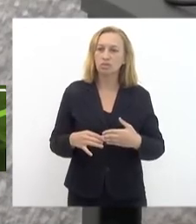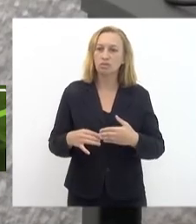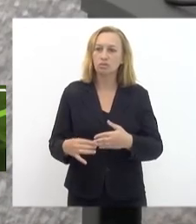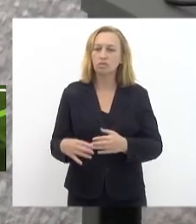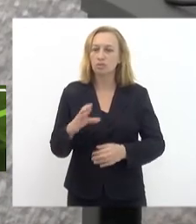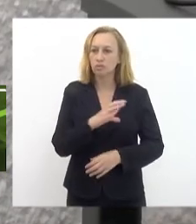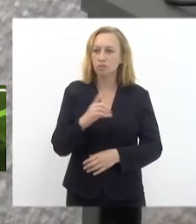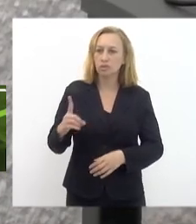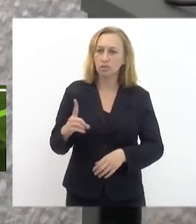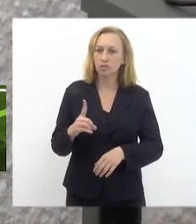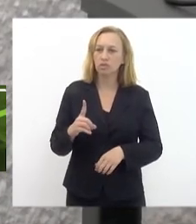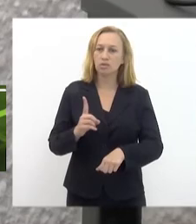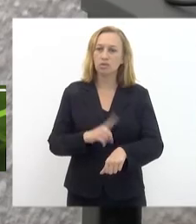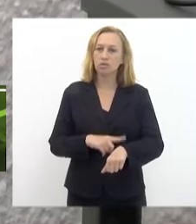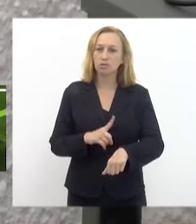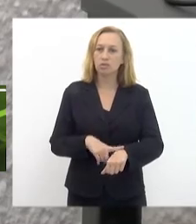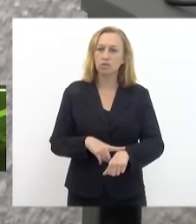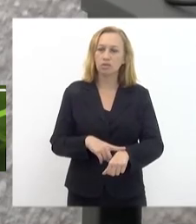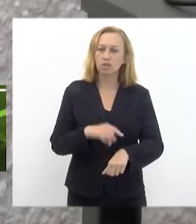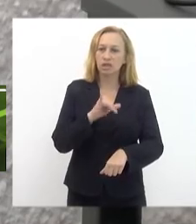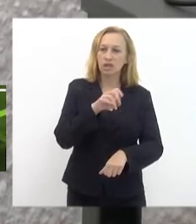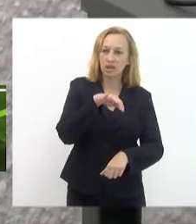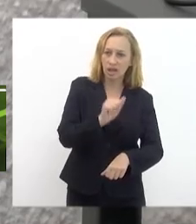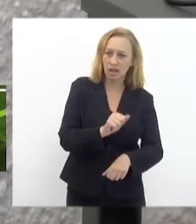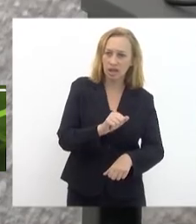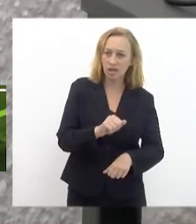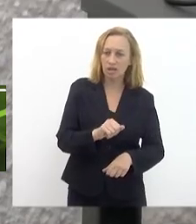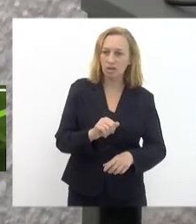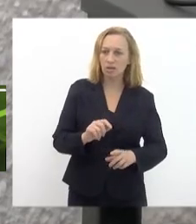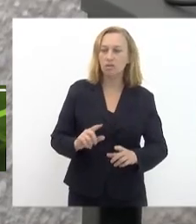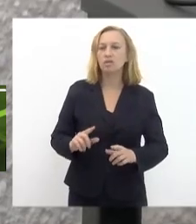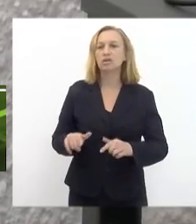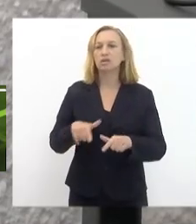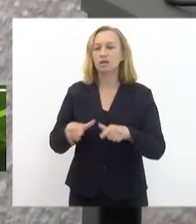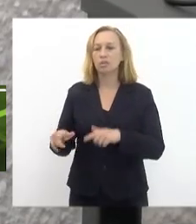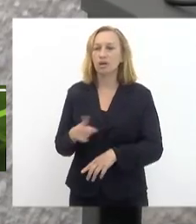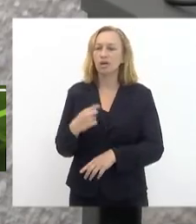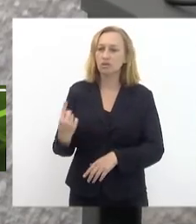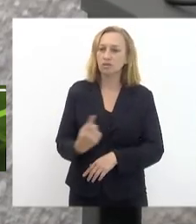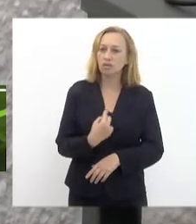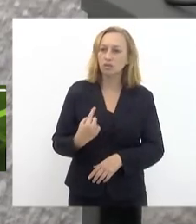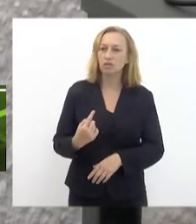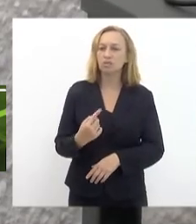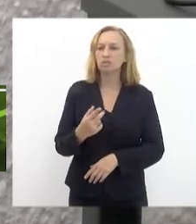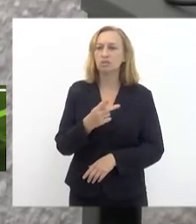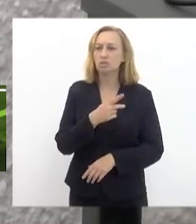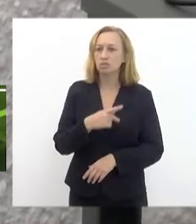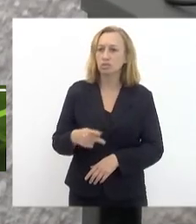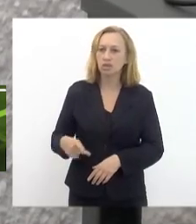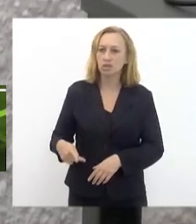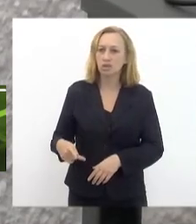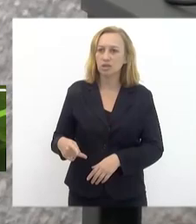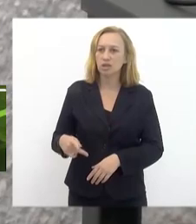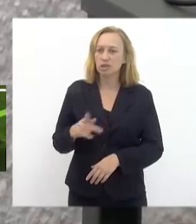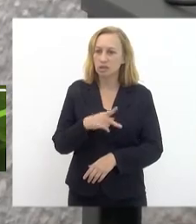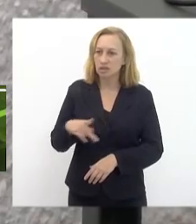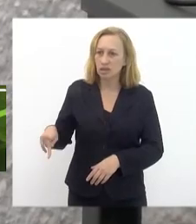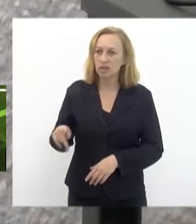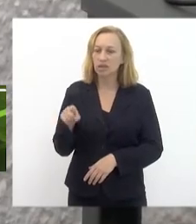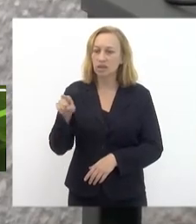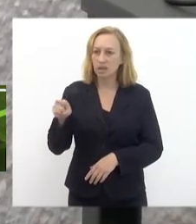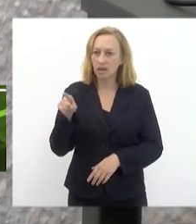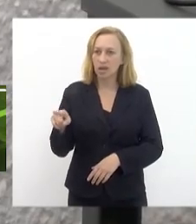momento transferindo o ideia para o comando do nosso com o presidente lá o Pampulha que nosso colega também